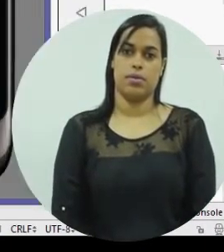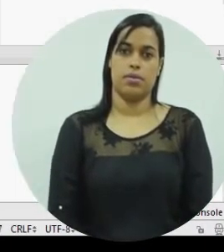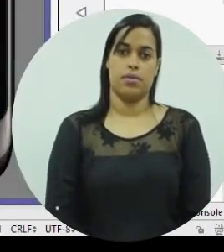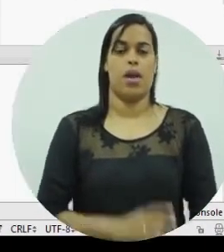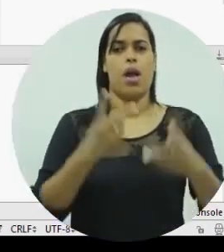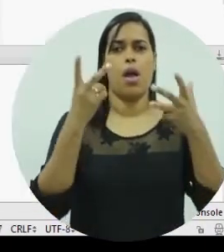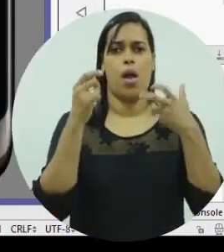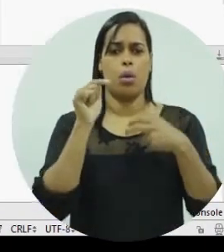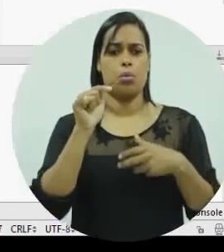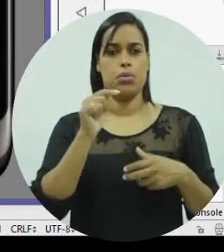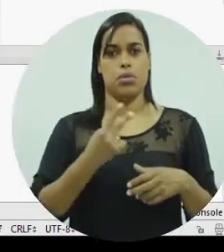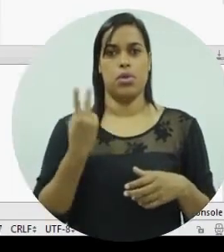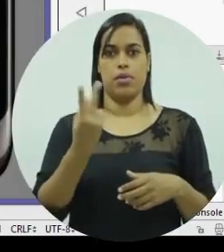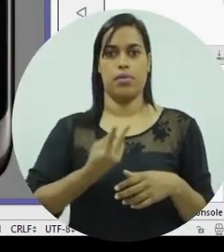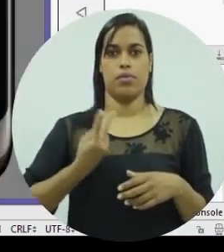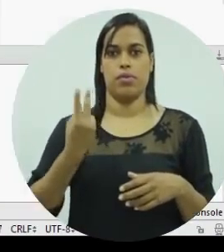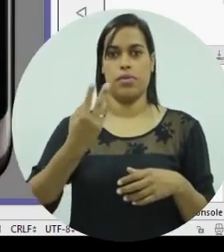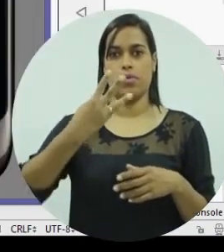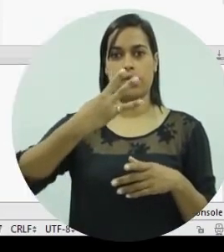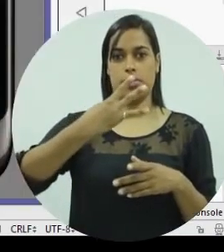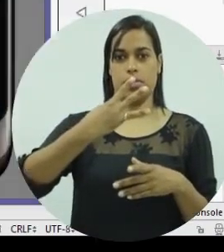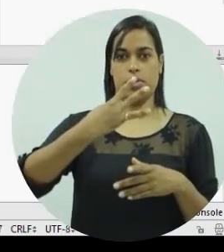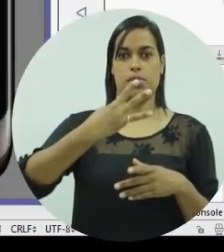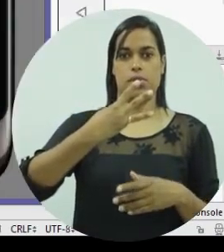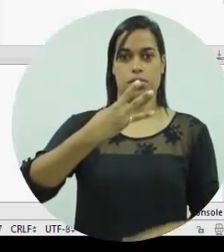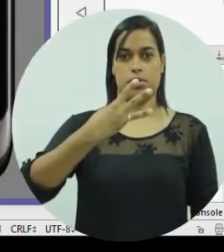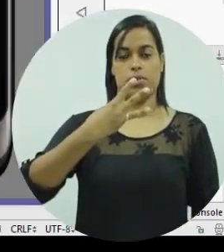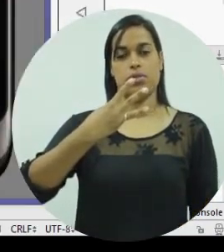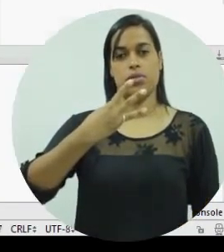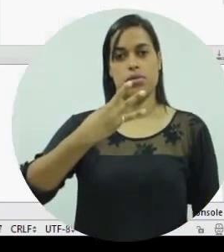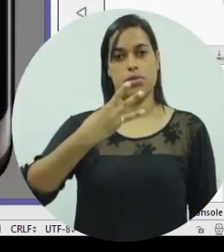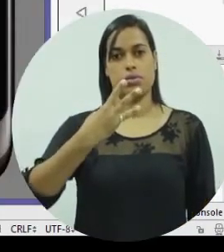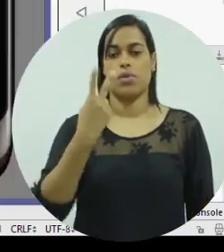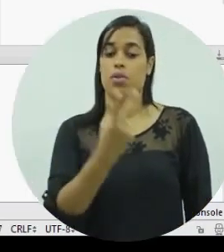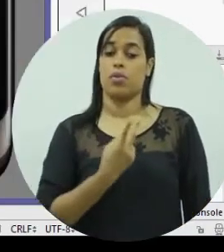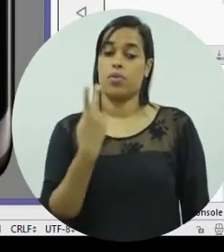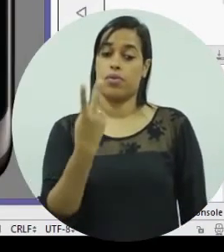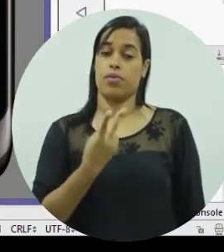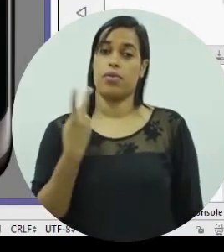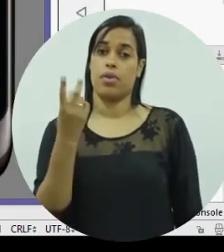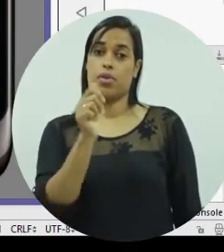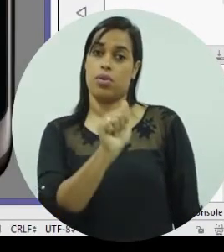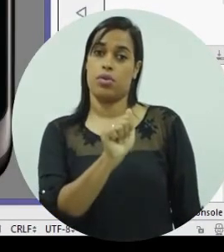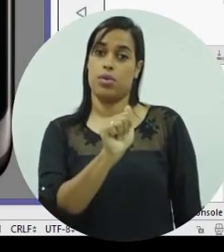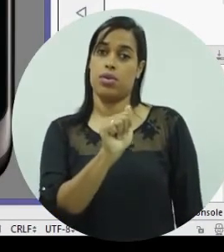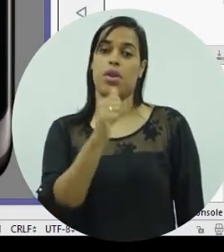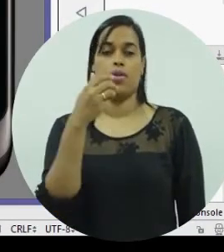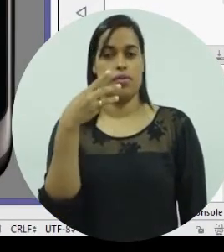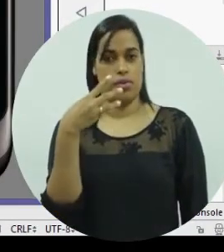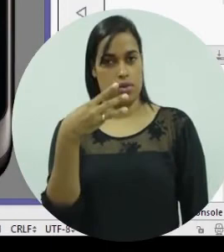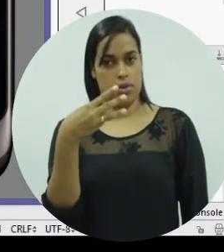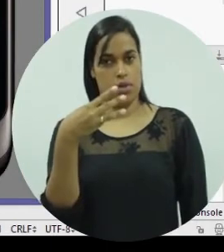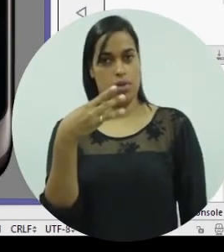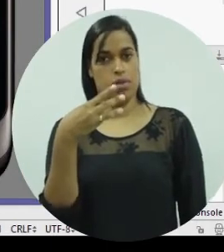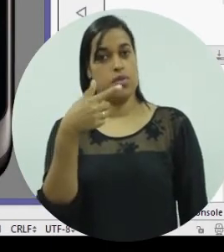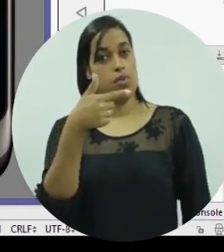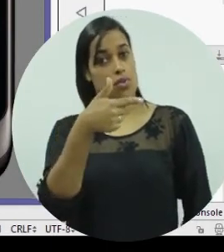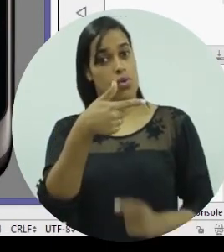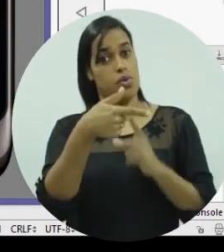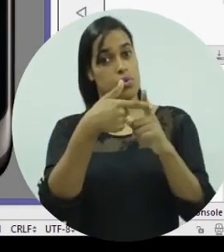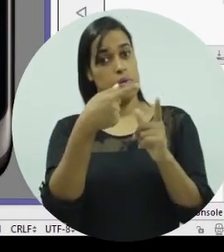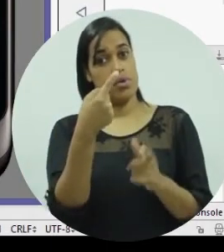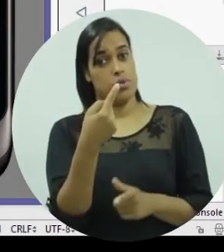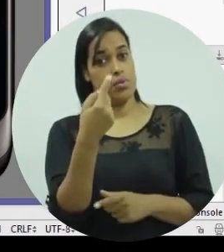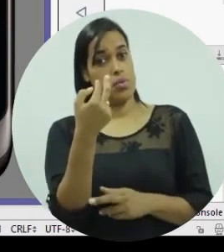Observe que o valor foi 3. O valor de A foi 3. 2 mais 1,